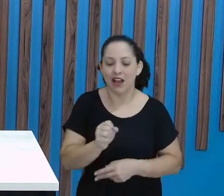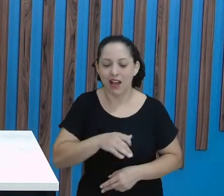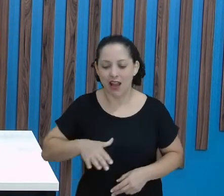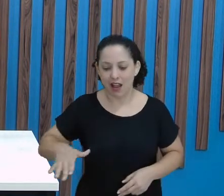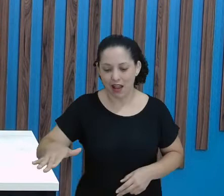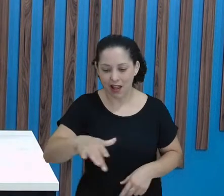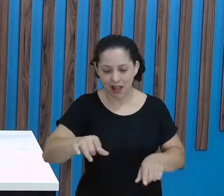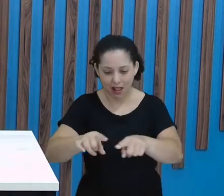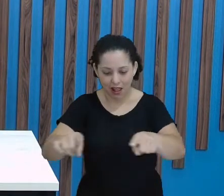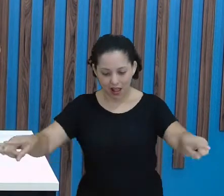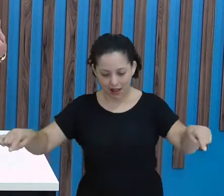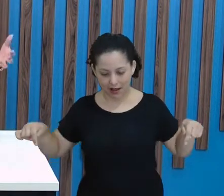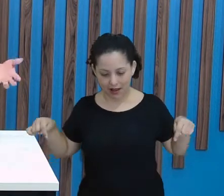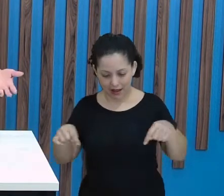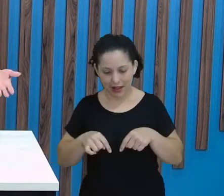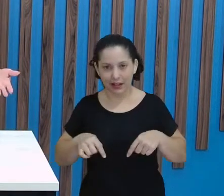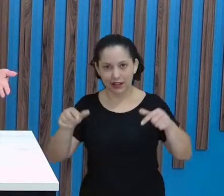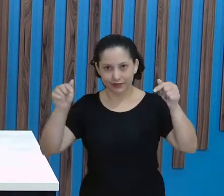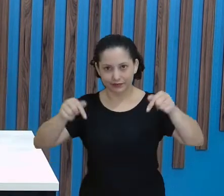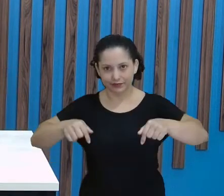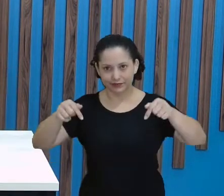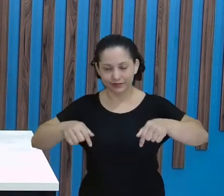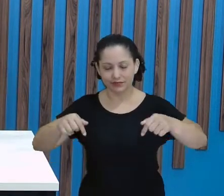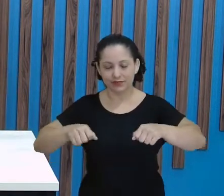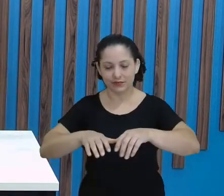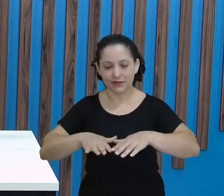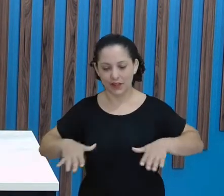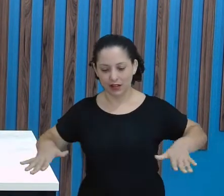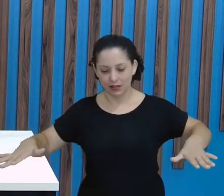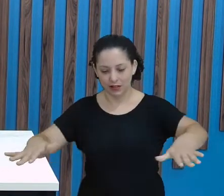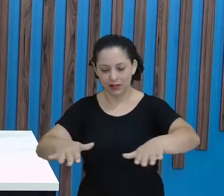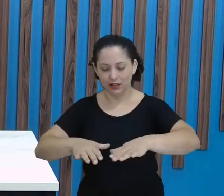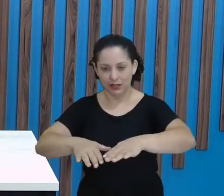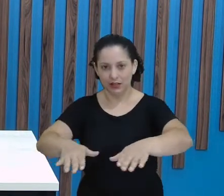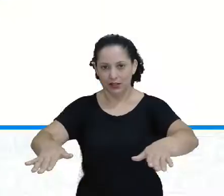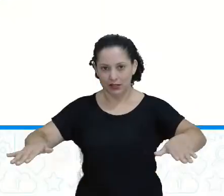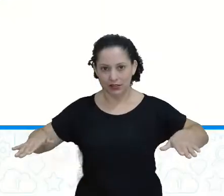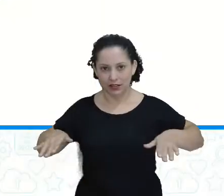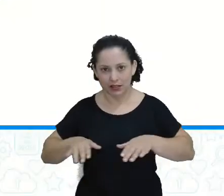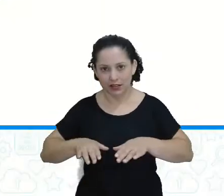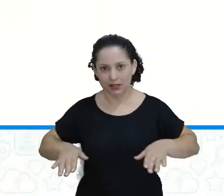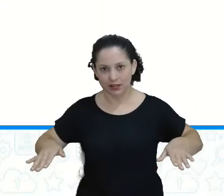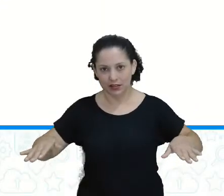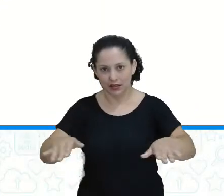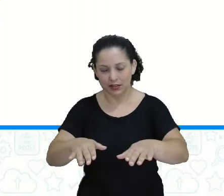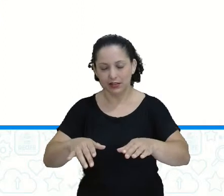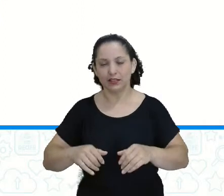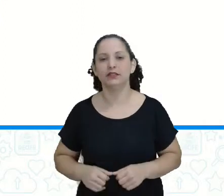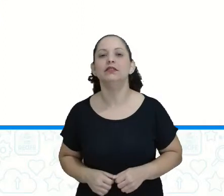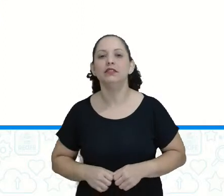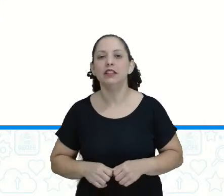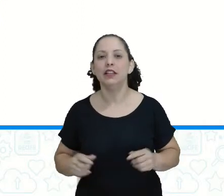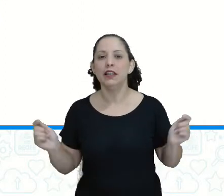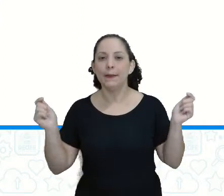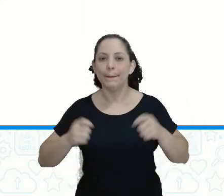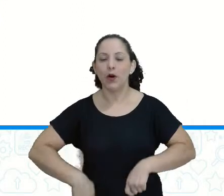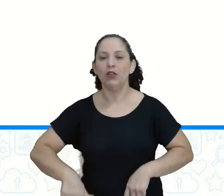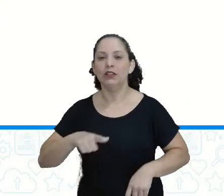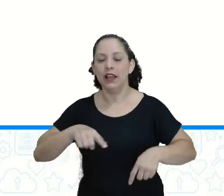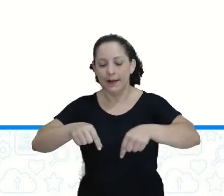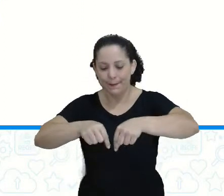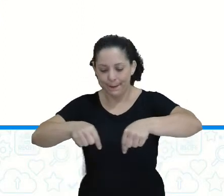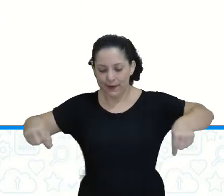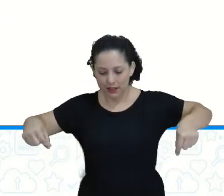um atributo de uma região ou superfície de uma figura plana, né, que pode ser medida